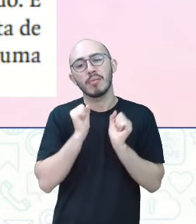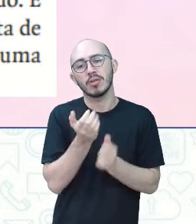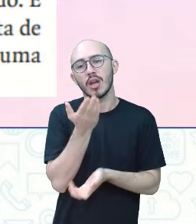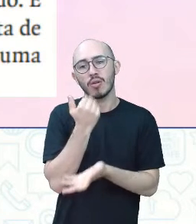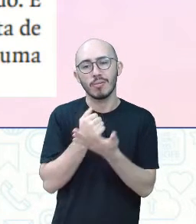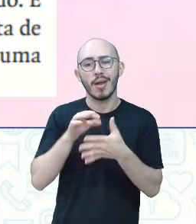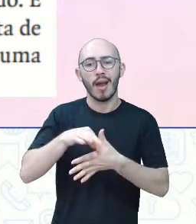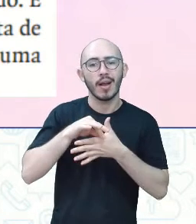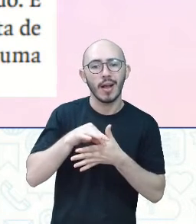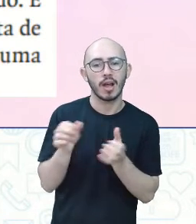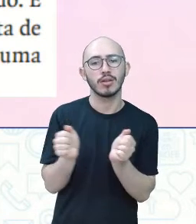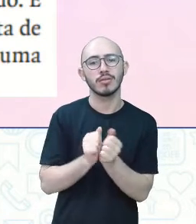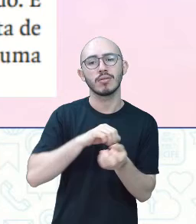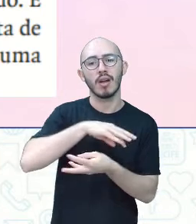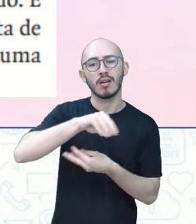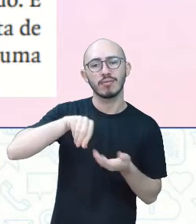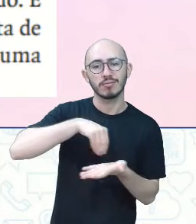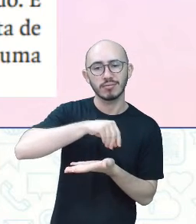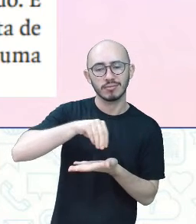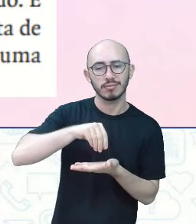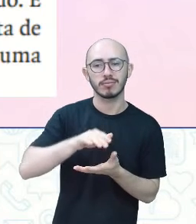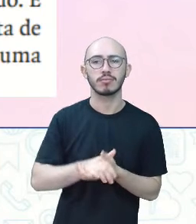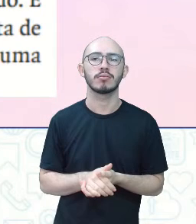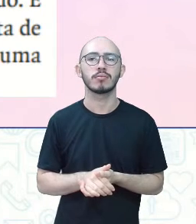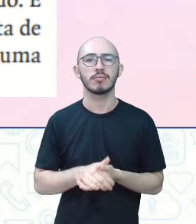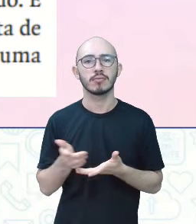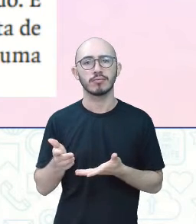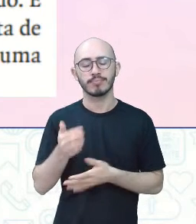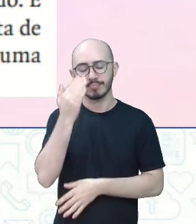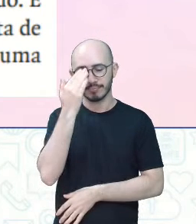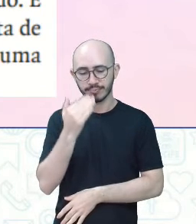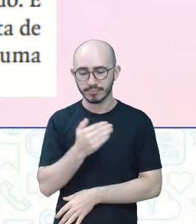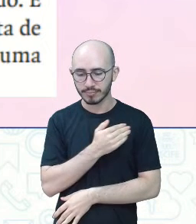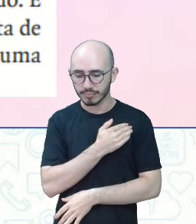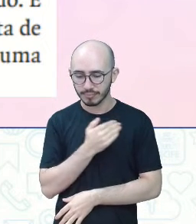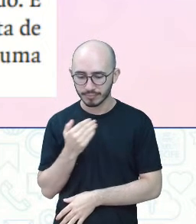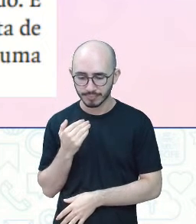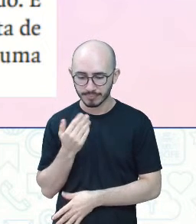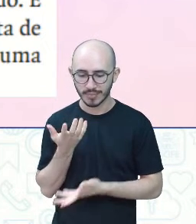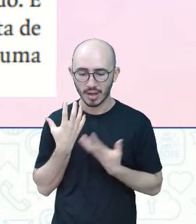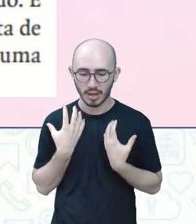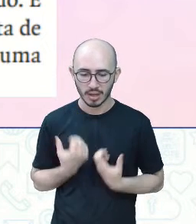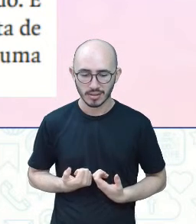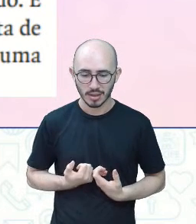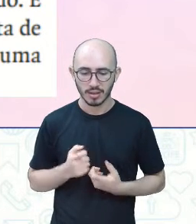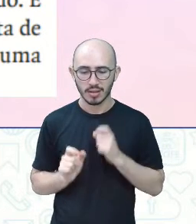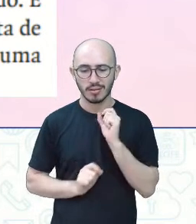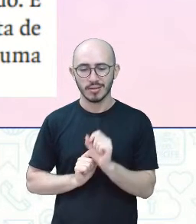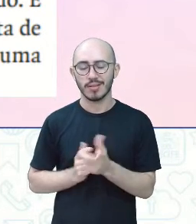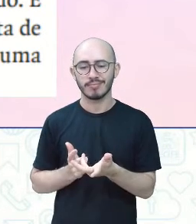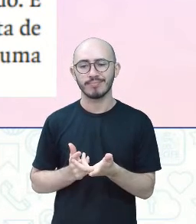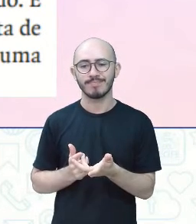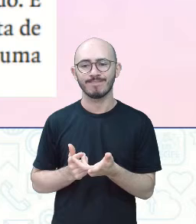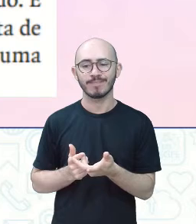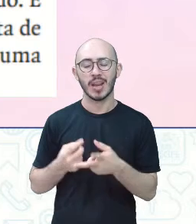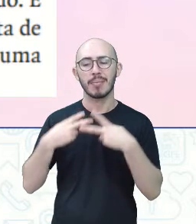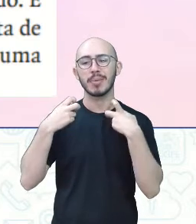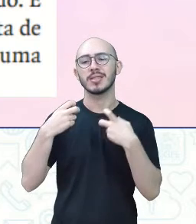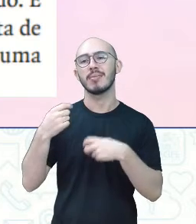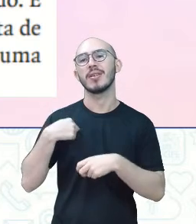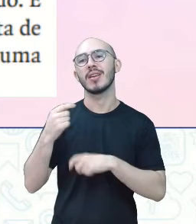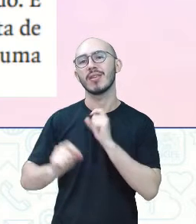estava indisposta. Resolvi benzer-me. Abri a boca 2 vezes, certifiquei-me que estava com mal olhado.